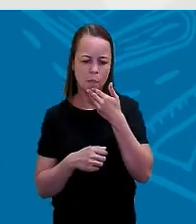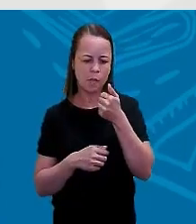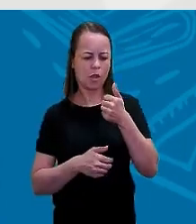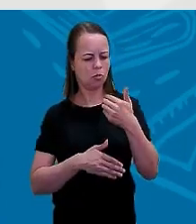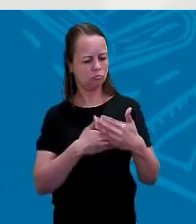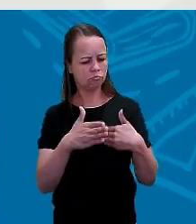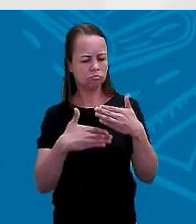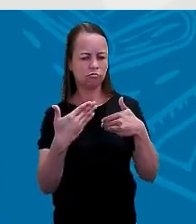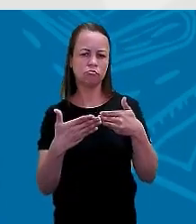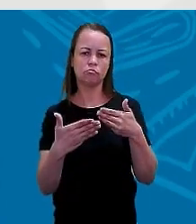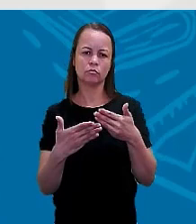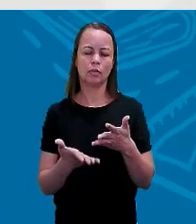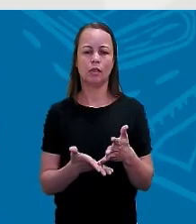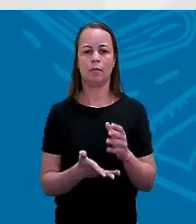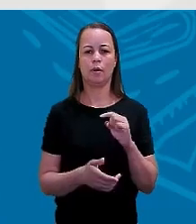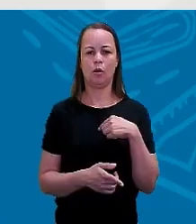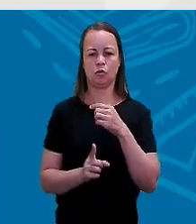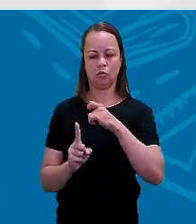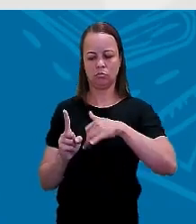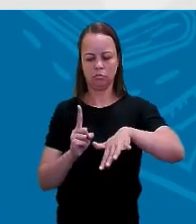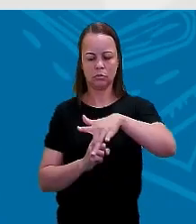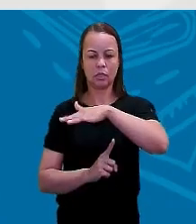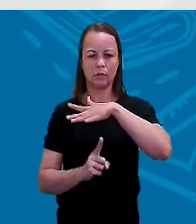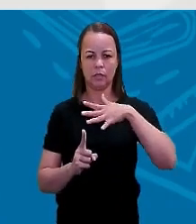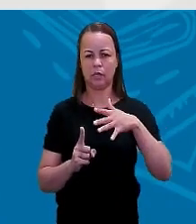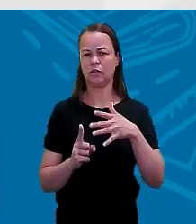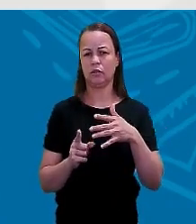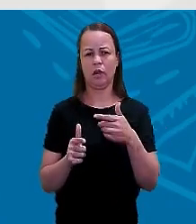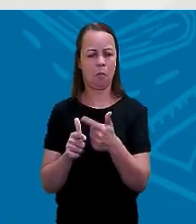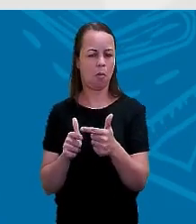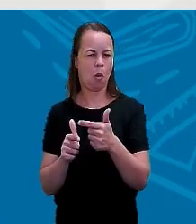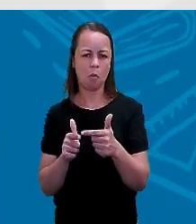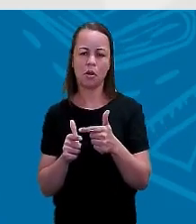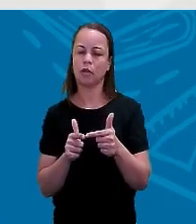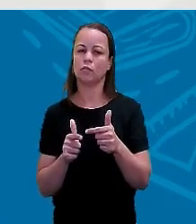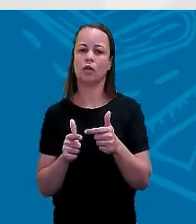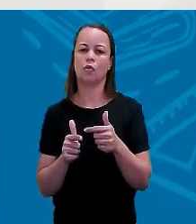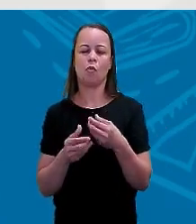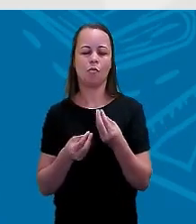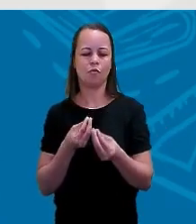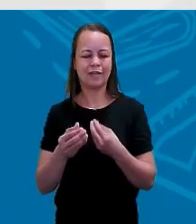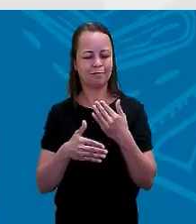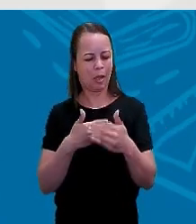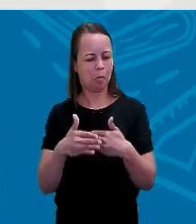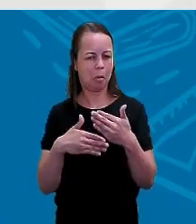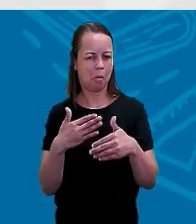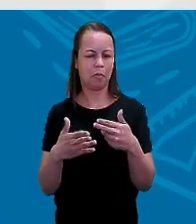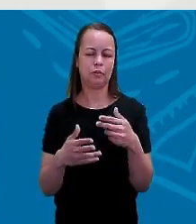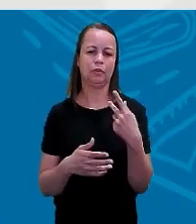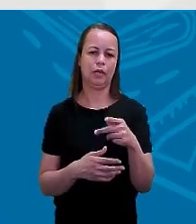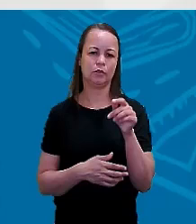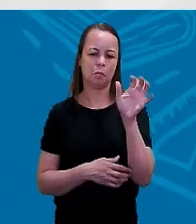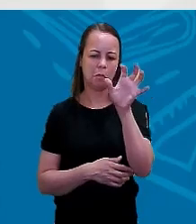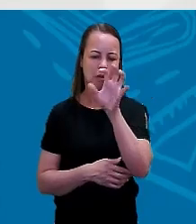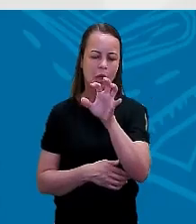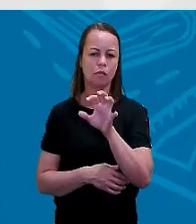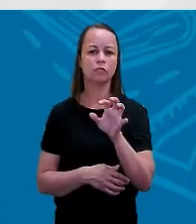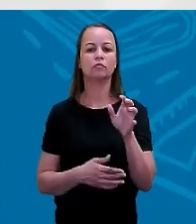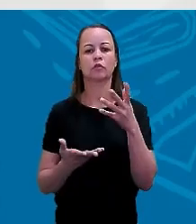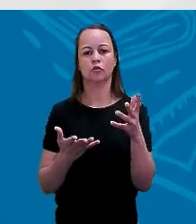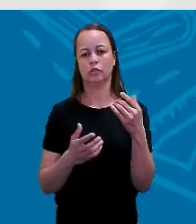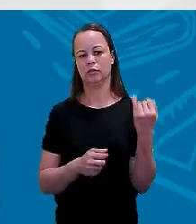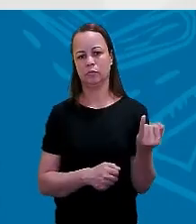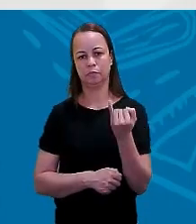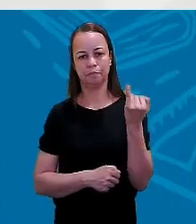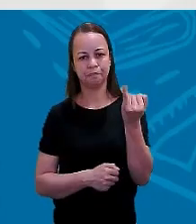para que o nosso meio ambiente ele não seja tão agredido, tá certo, como ele vem sendo nessas regiões que são muito importantes,